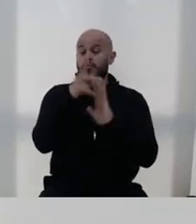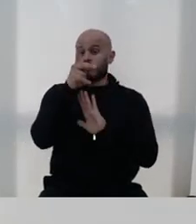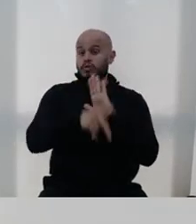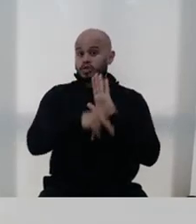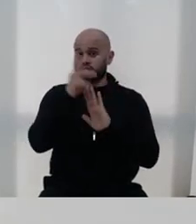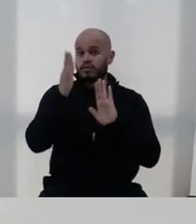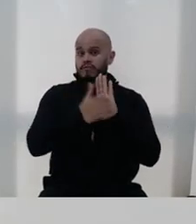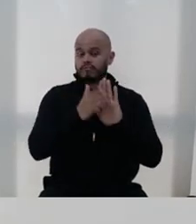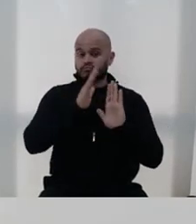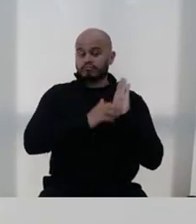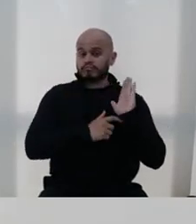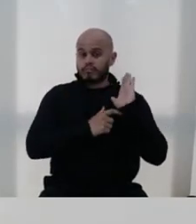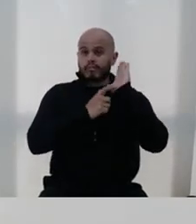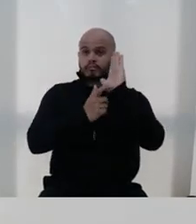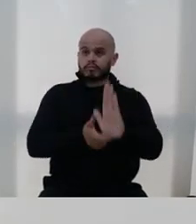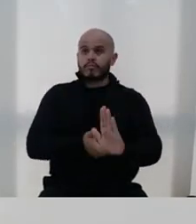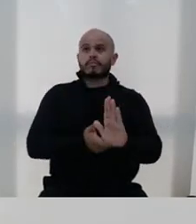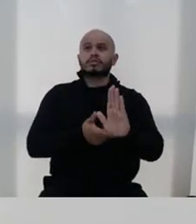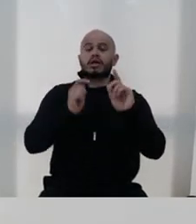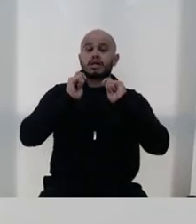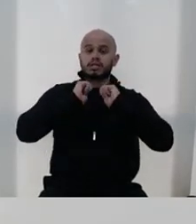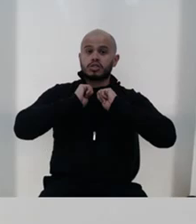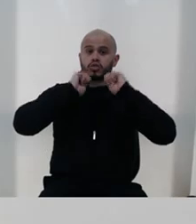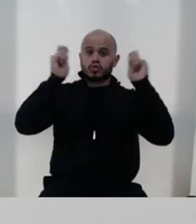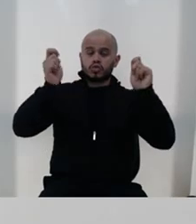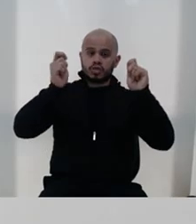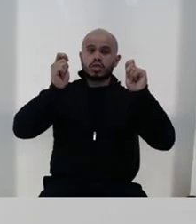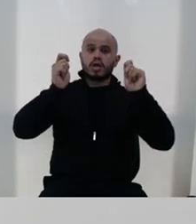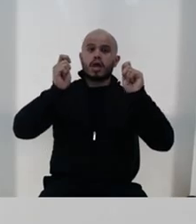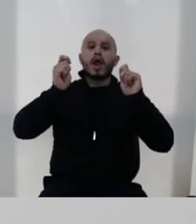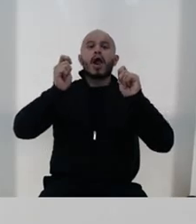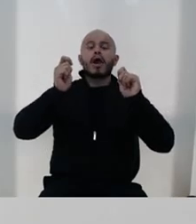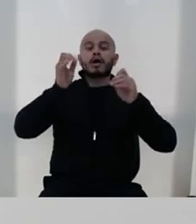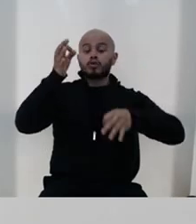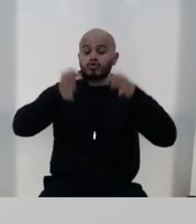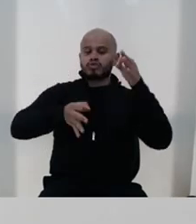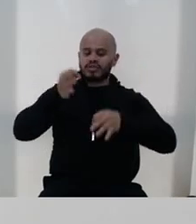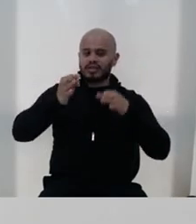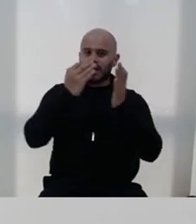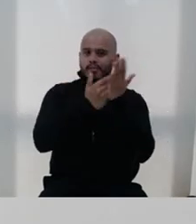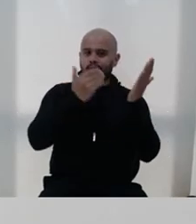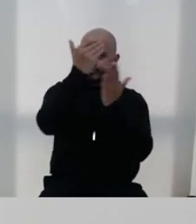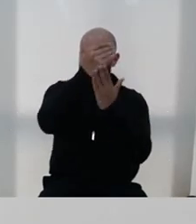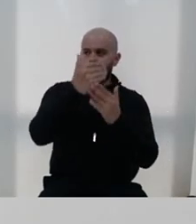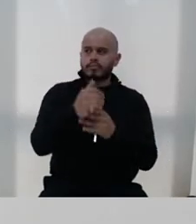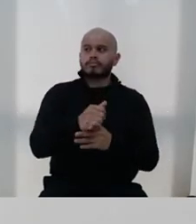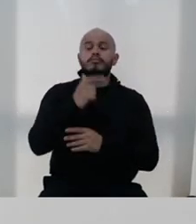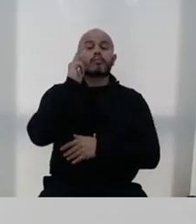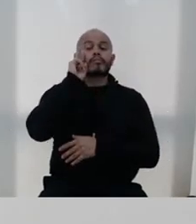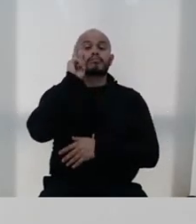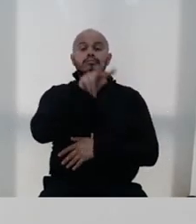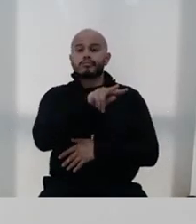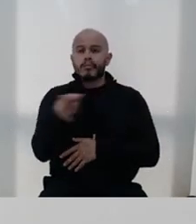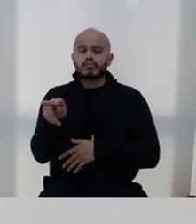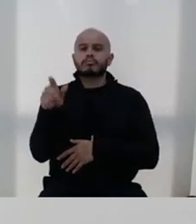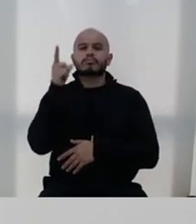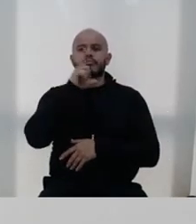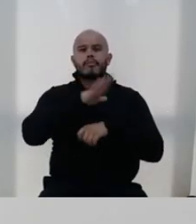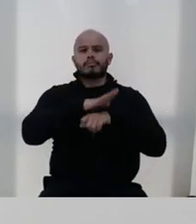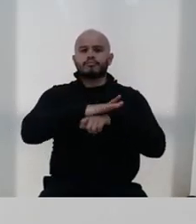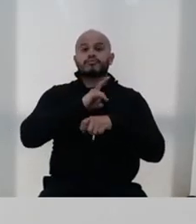assessoria extrajudicial, um dos projetos da assessoria extrajudicial que traremos a vossas excelências posteriormente